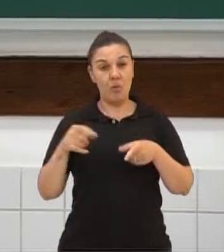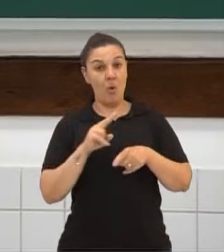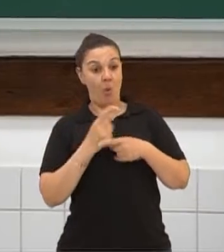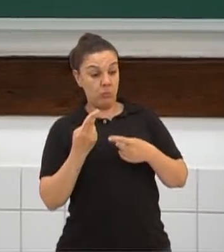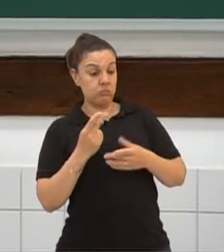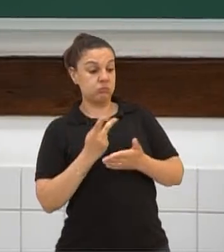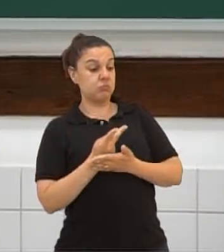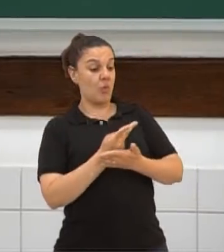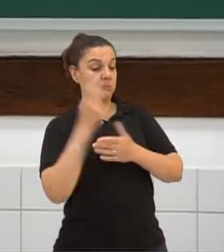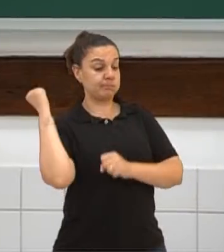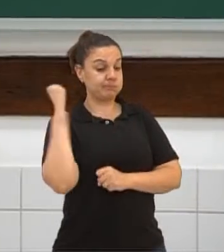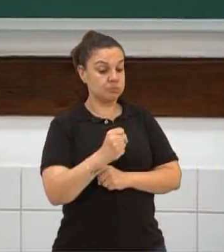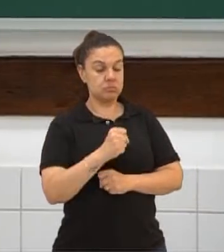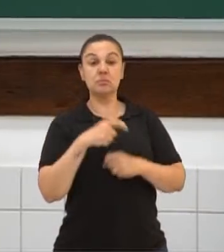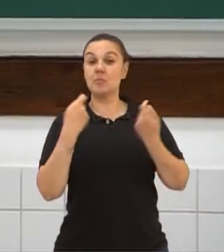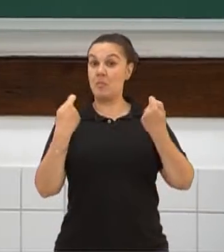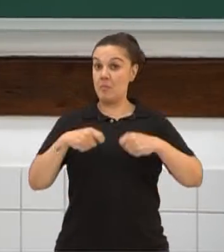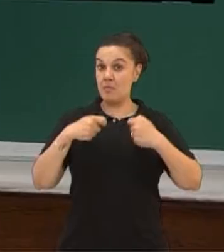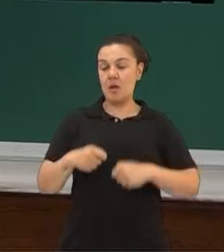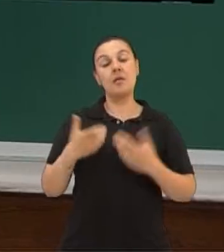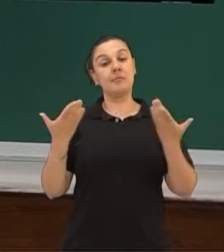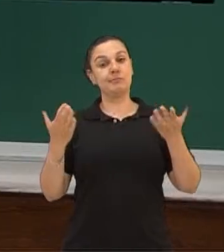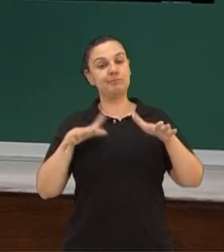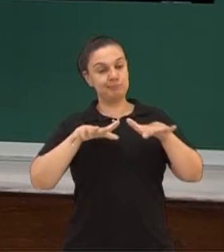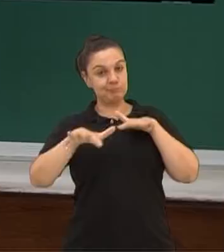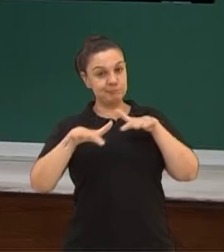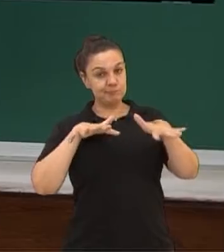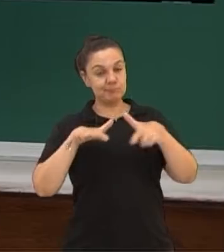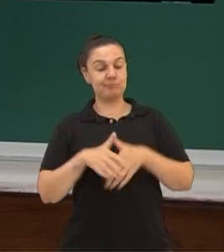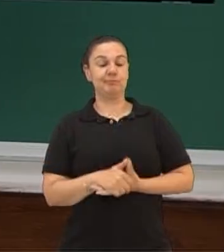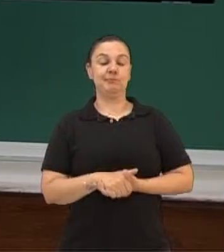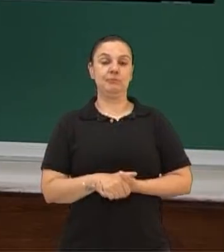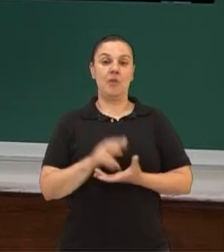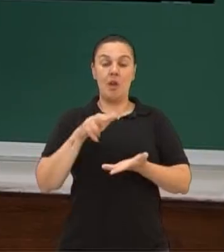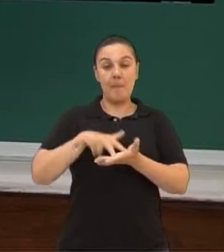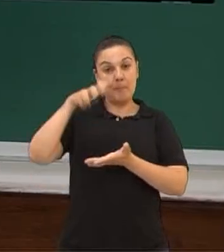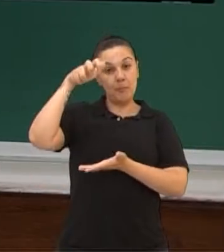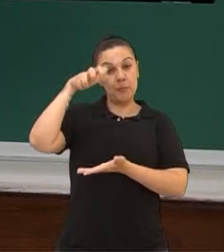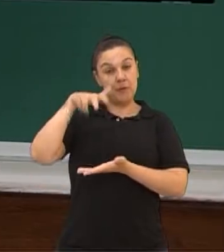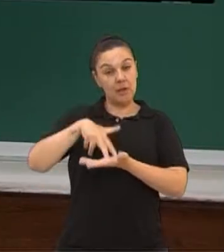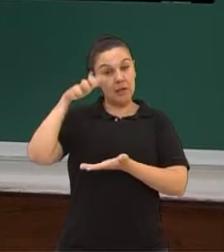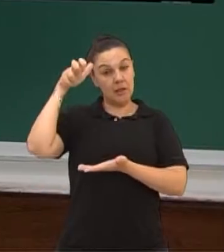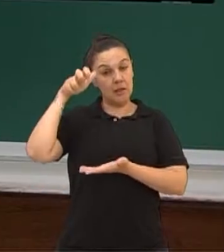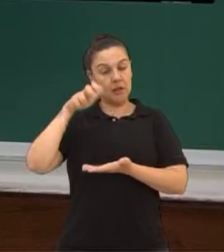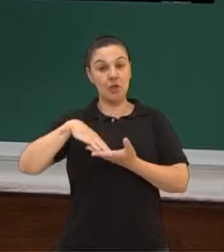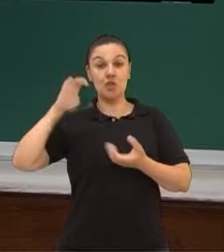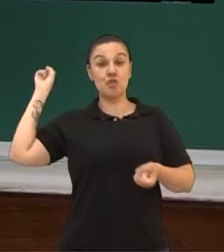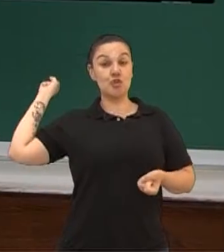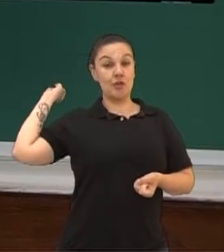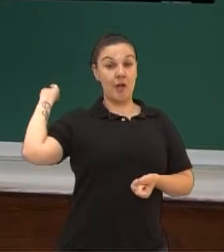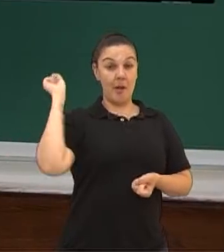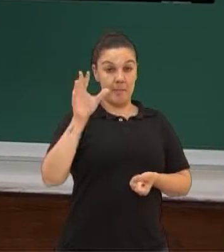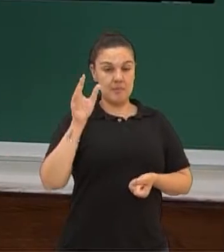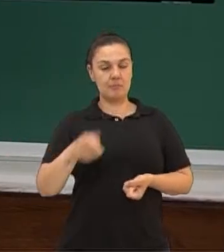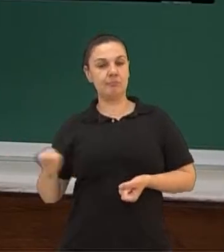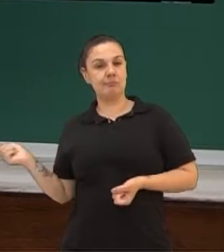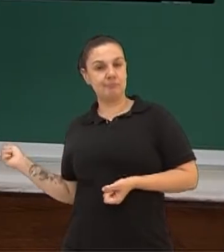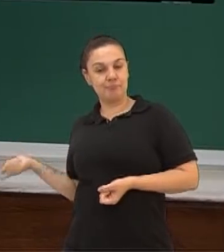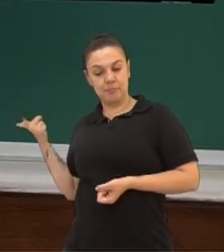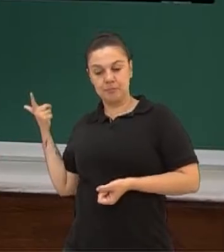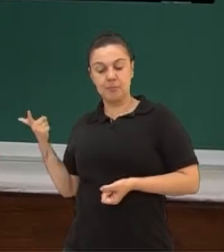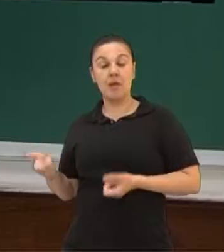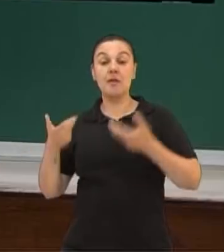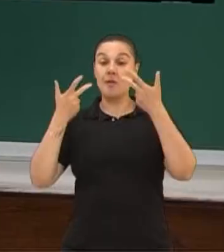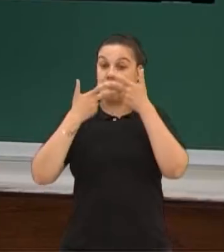busca de uma caça, ele precisava realizar esses movimentos, saltando, arremessando, ou seja, são os